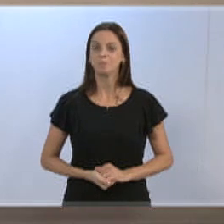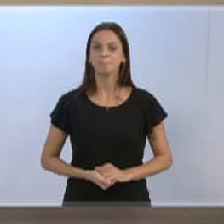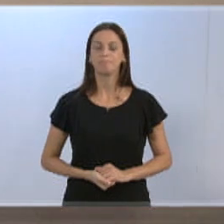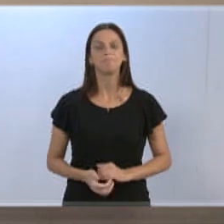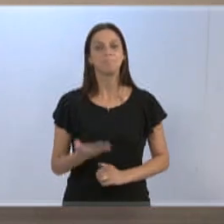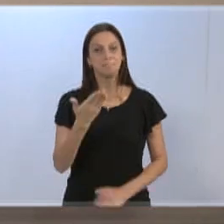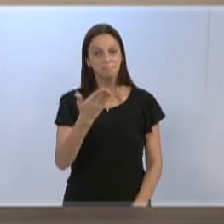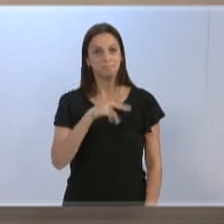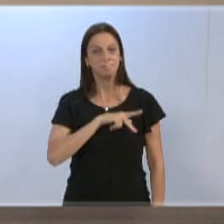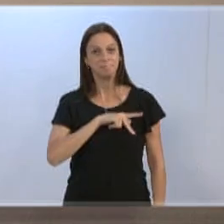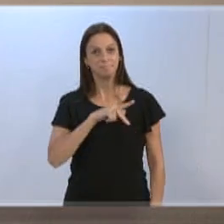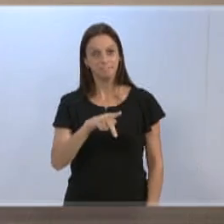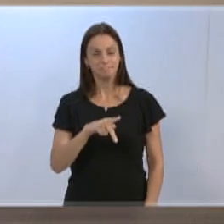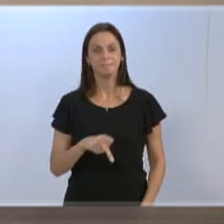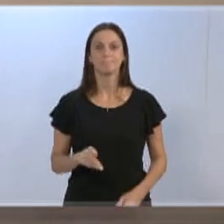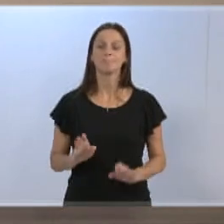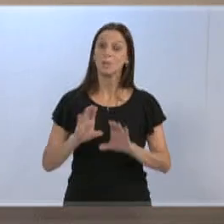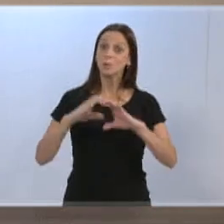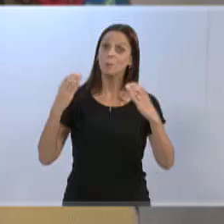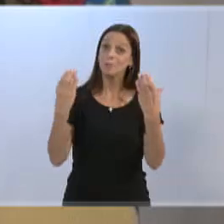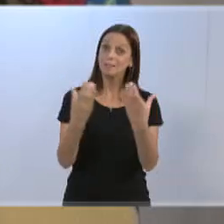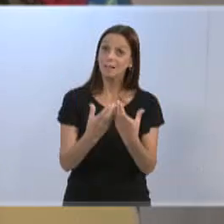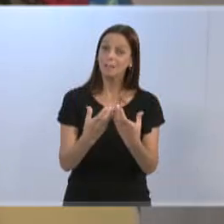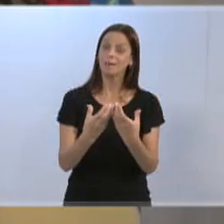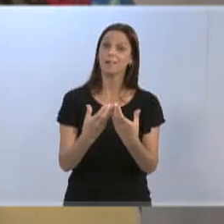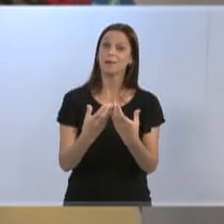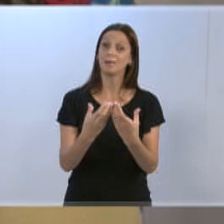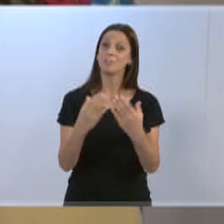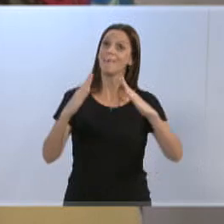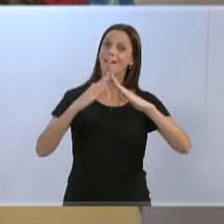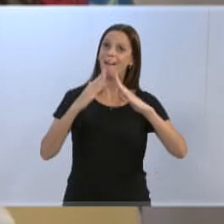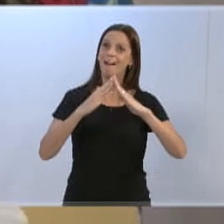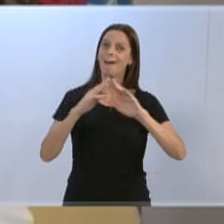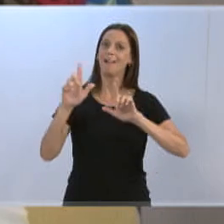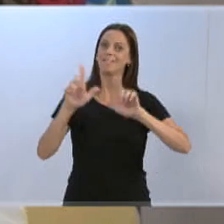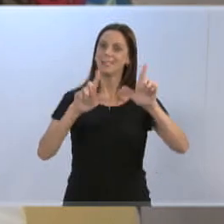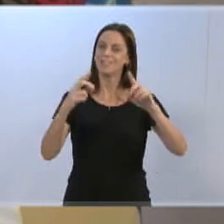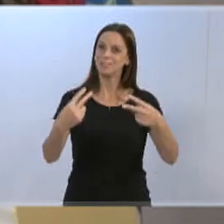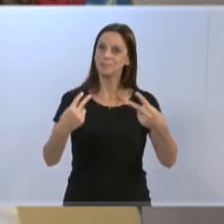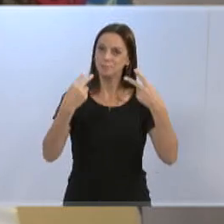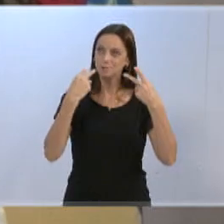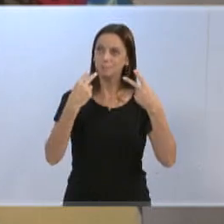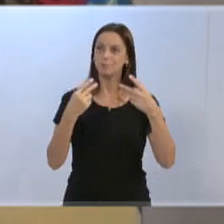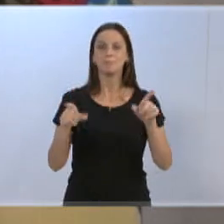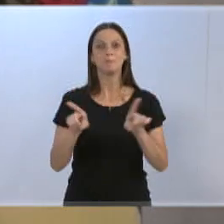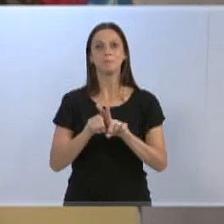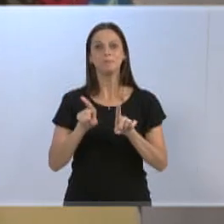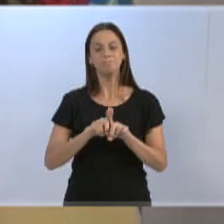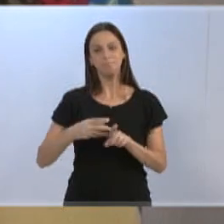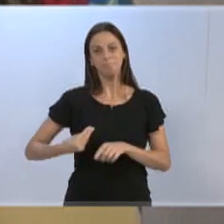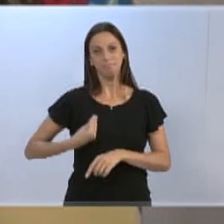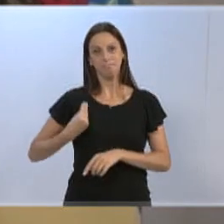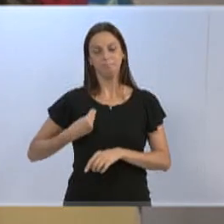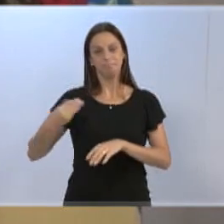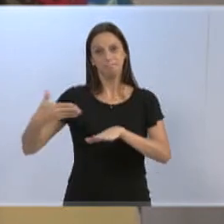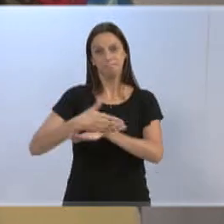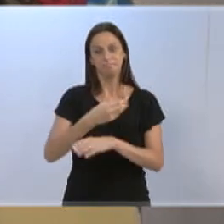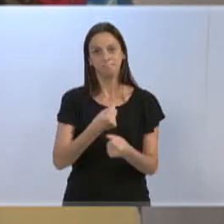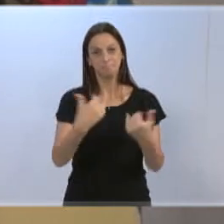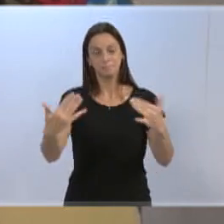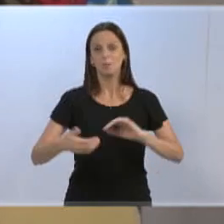Senhor presidente, comunidades acompanham em vossos lares, também neste plenário, senhores vereadores,